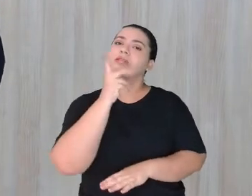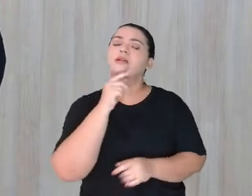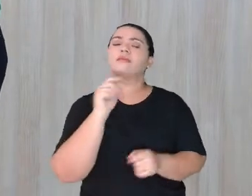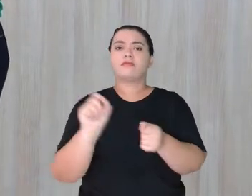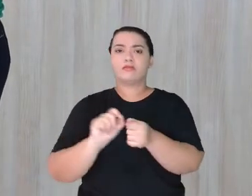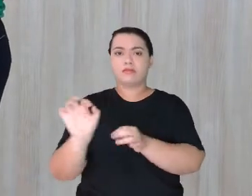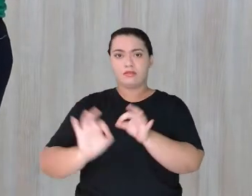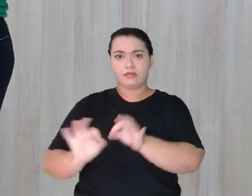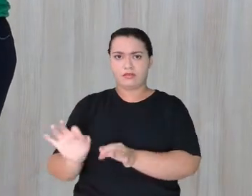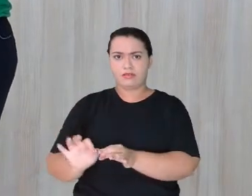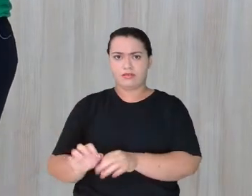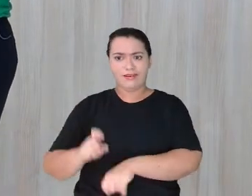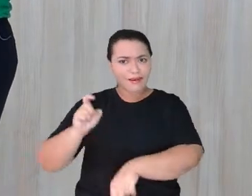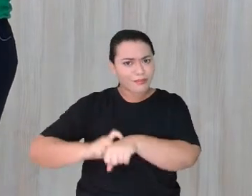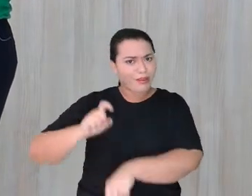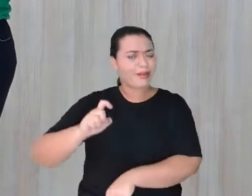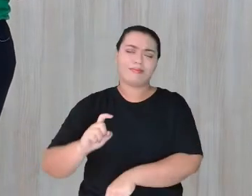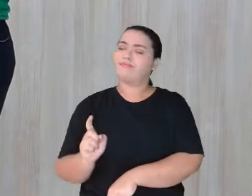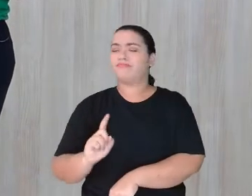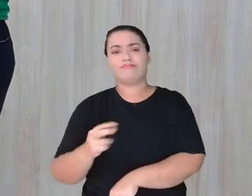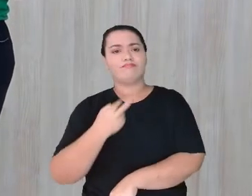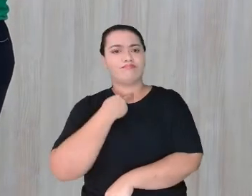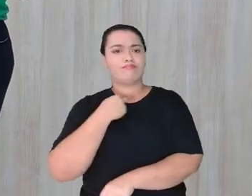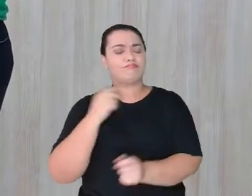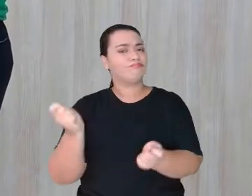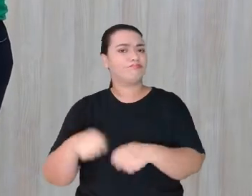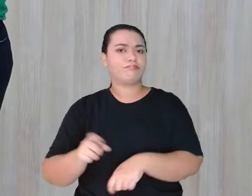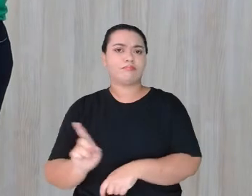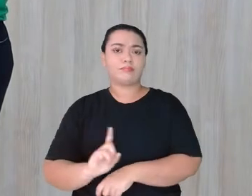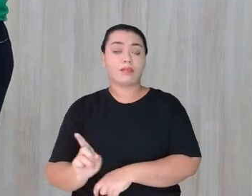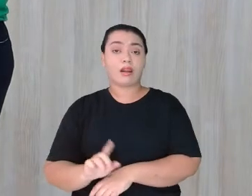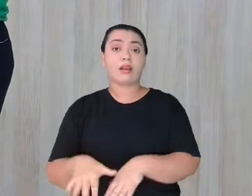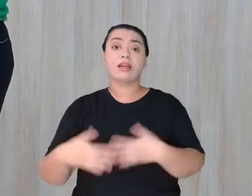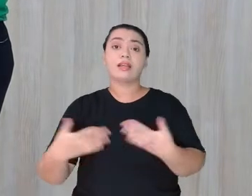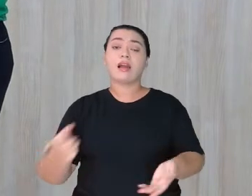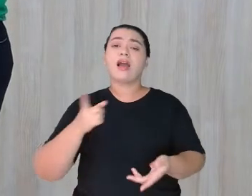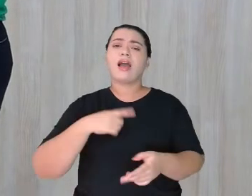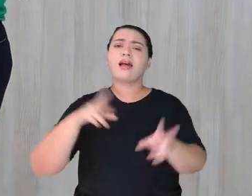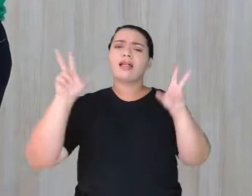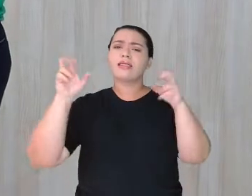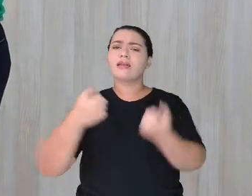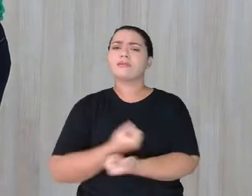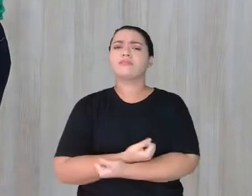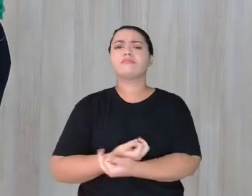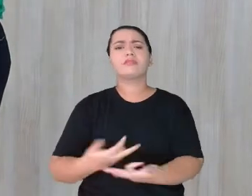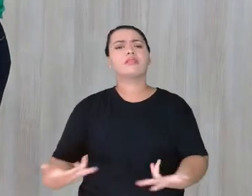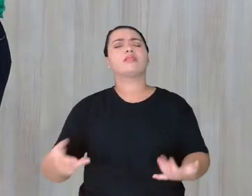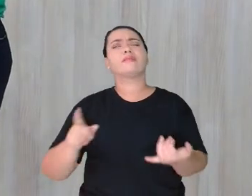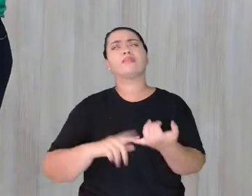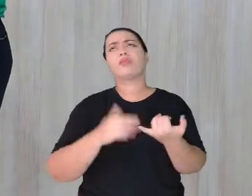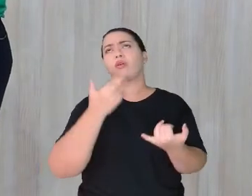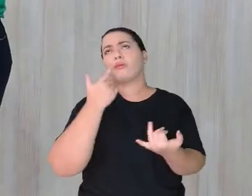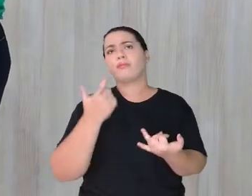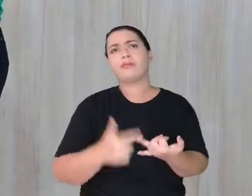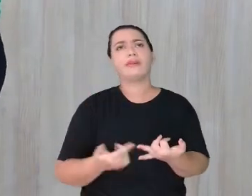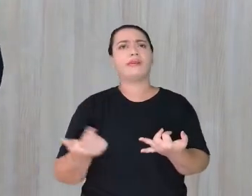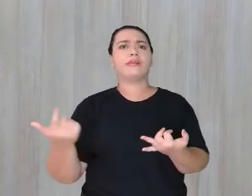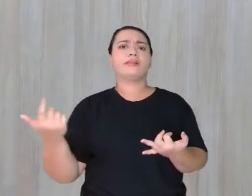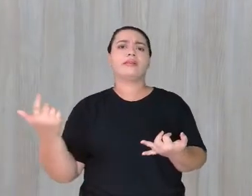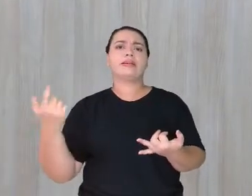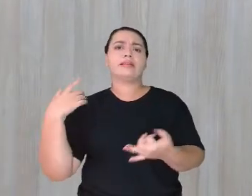produzido. Eu não consigo fazer isso de forma tão imediata. Então, os temas são os mais diversos possíveis, desde gastronomia,